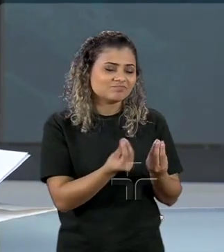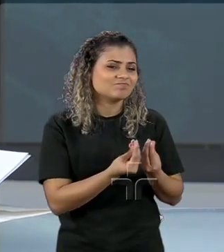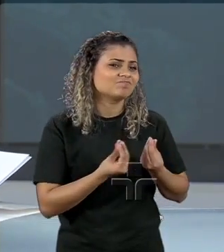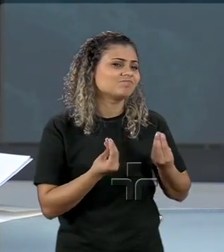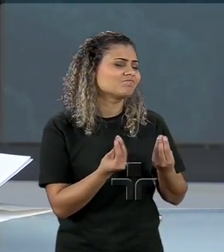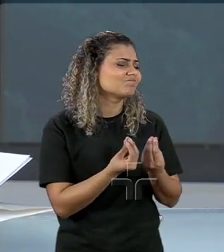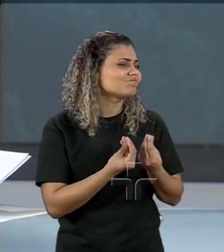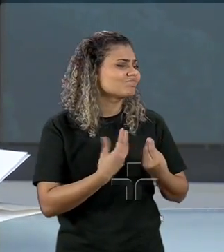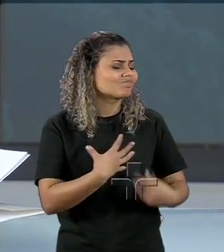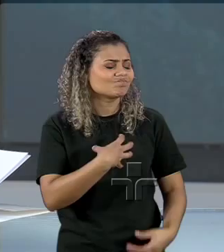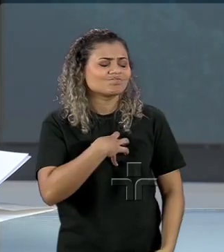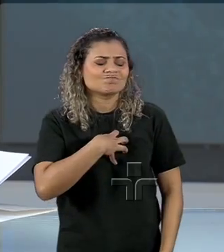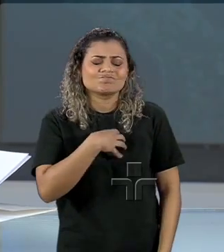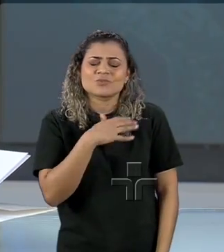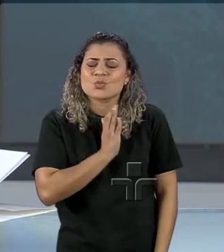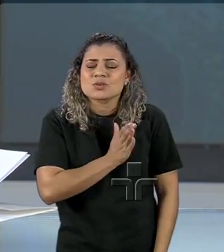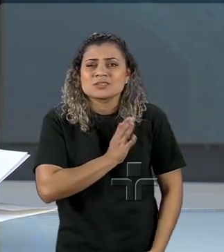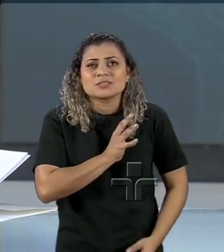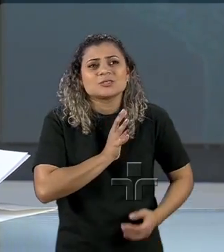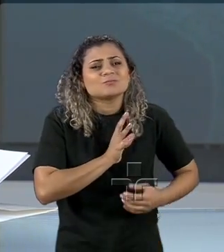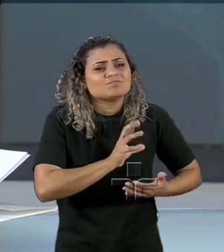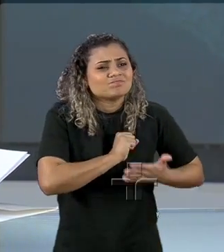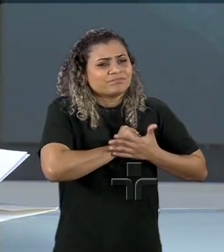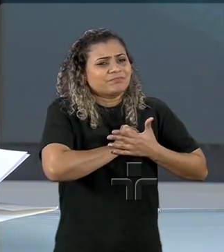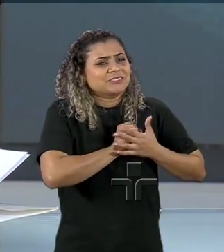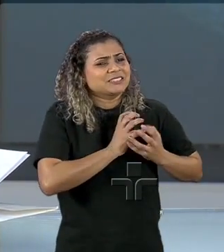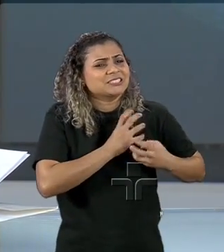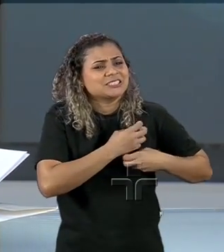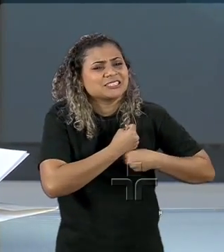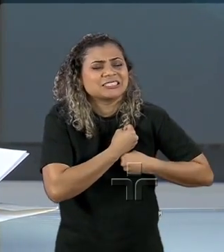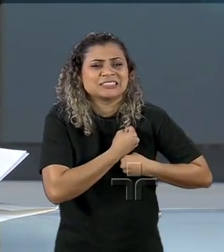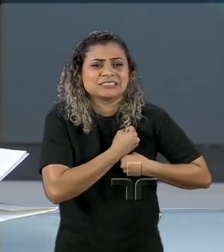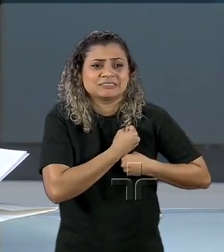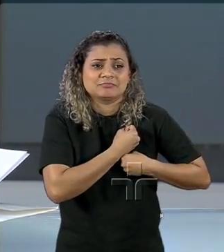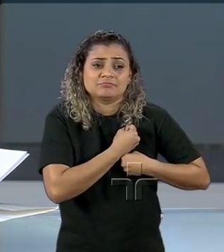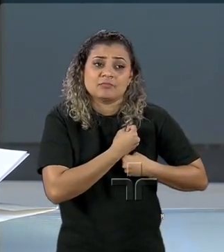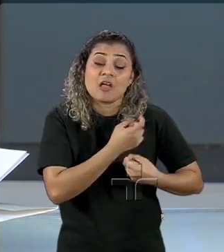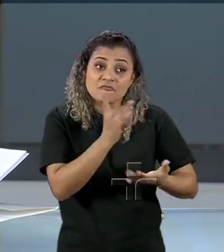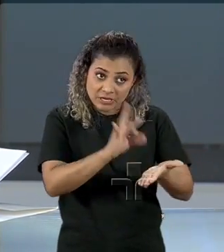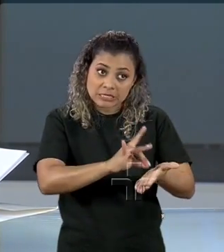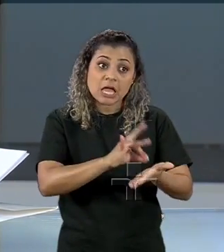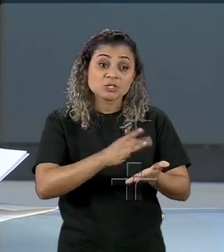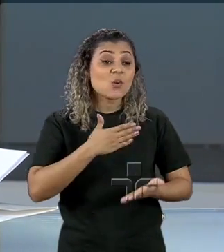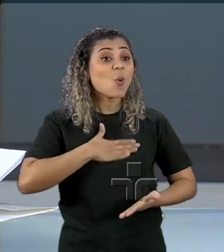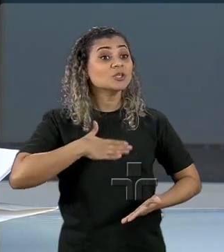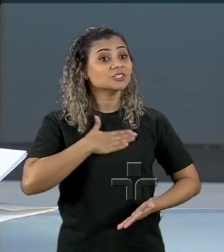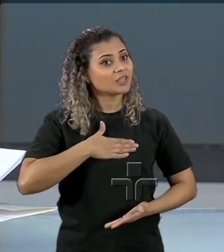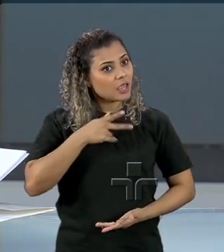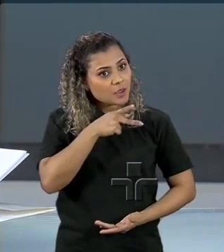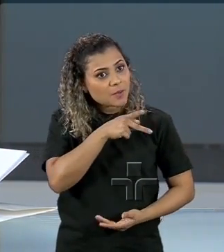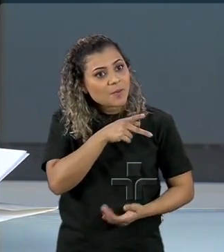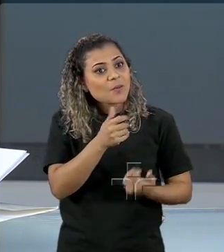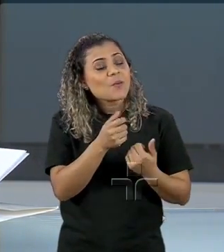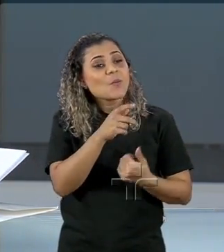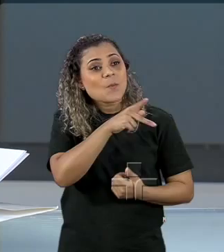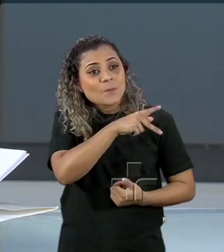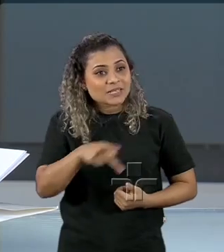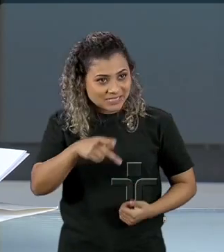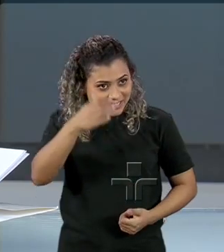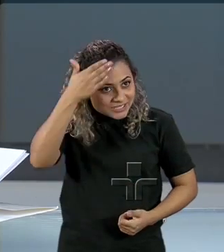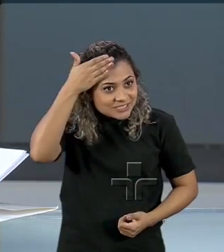Toca o coração da gente, não é? Em linhas gerais, eu gostei do pronunciamento do presidente Michel